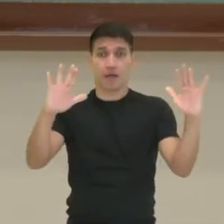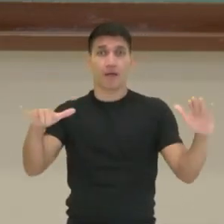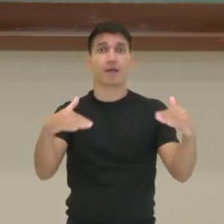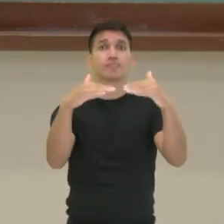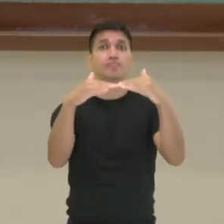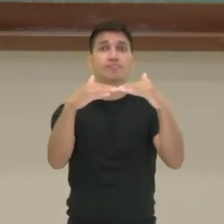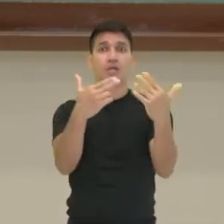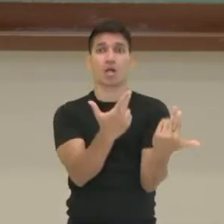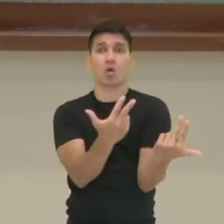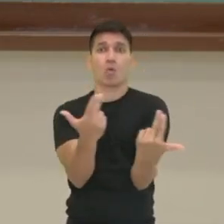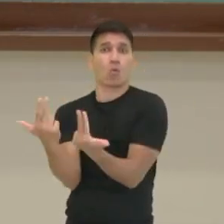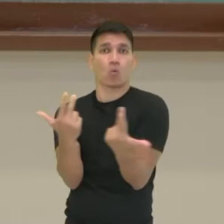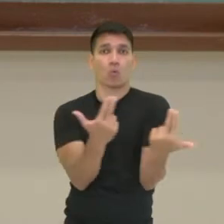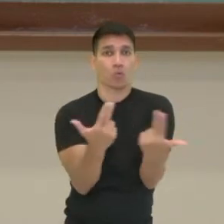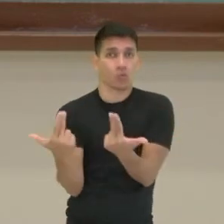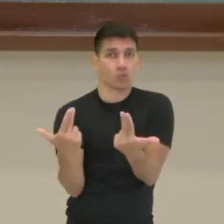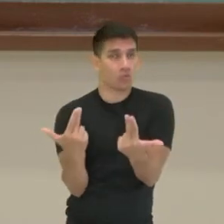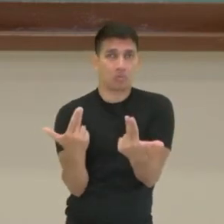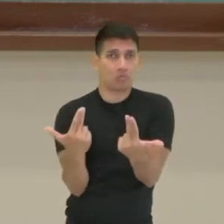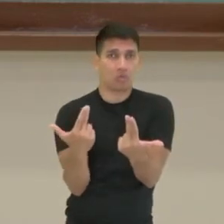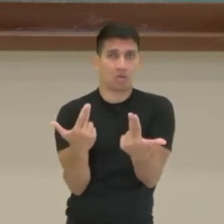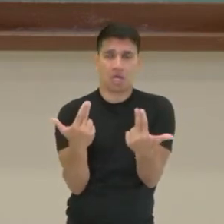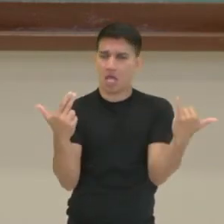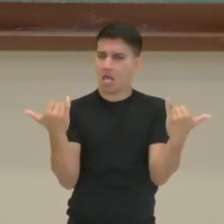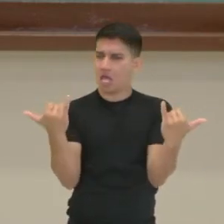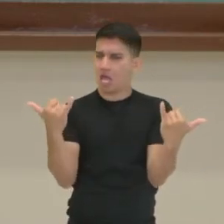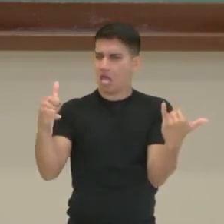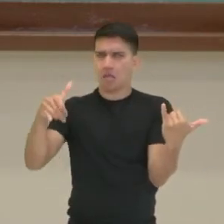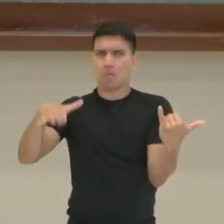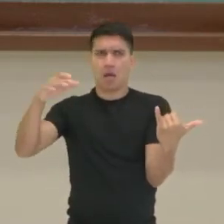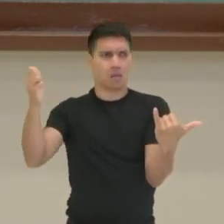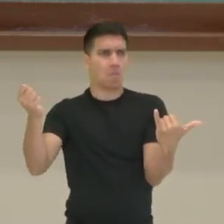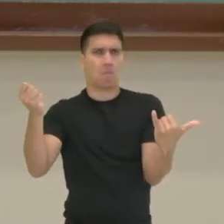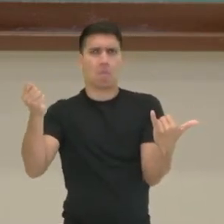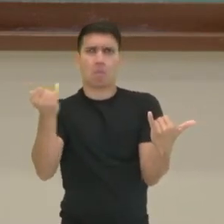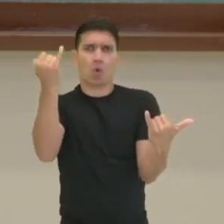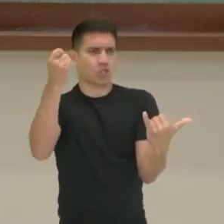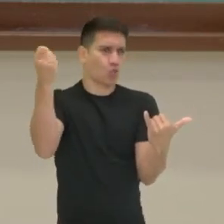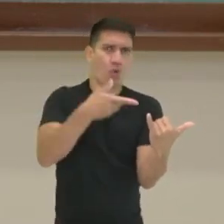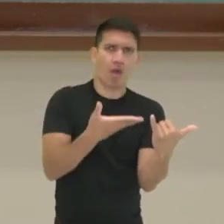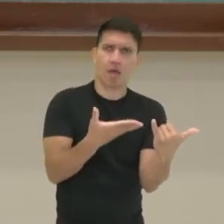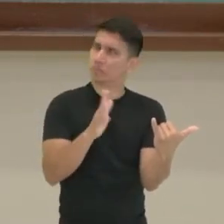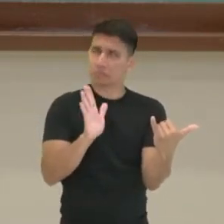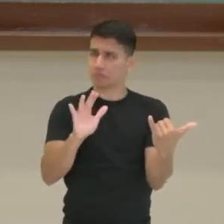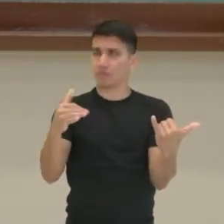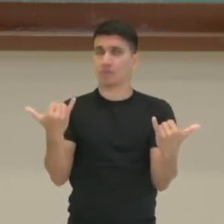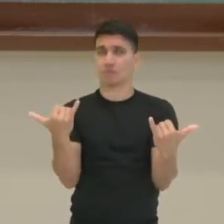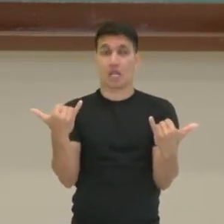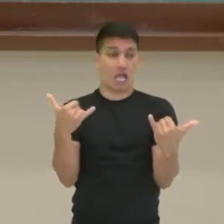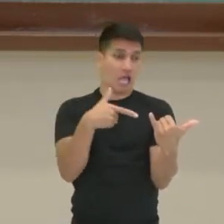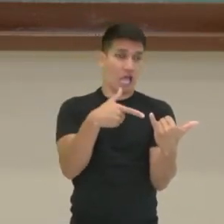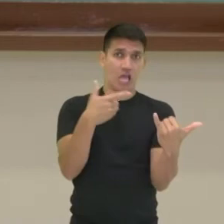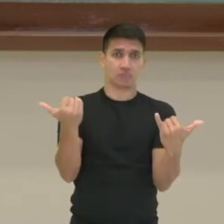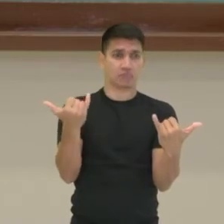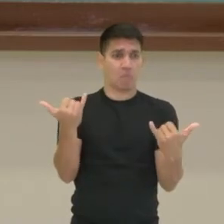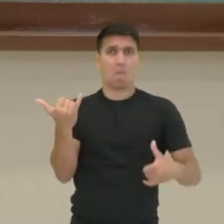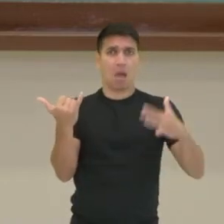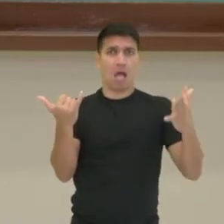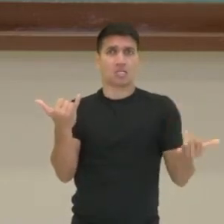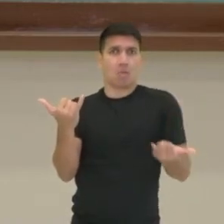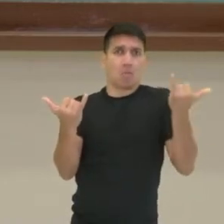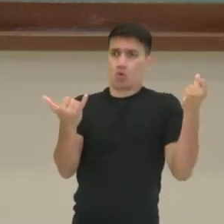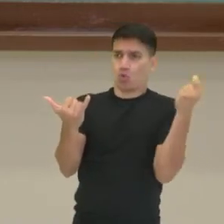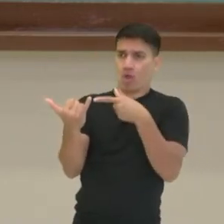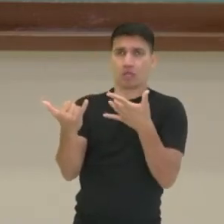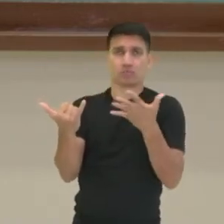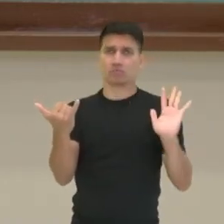se coordenando entre si. Nenhuma é mais importante que a outra, todas estão no mesmo nível. Dentro da coordenação, o que